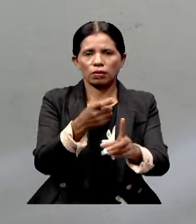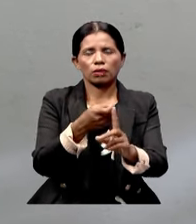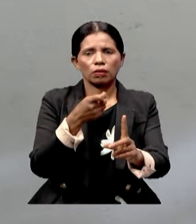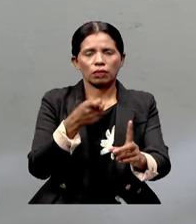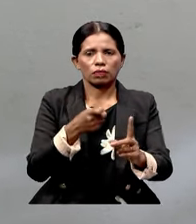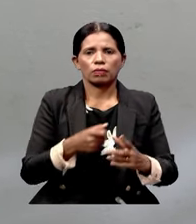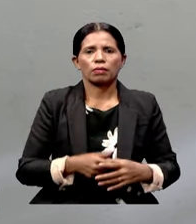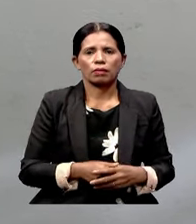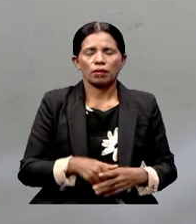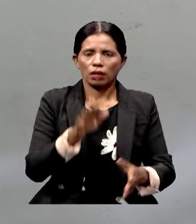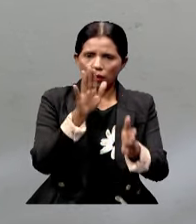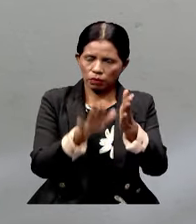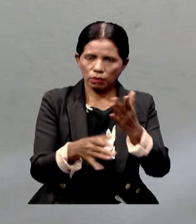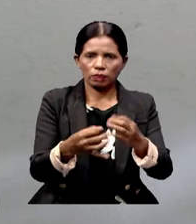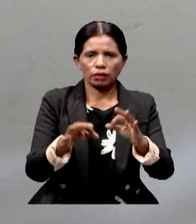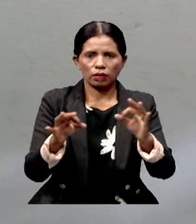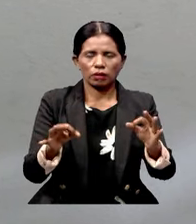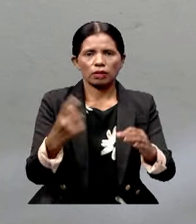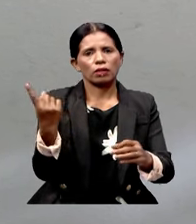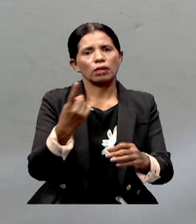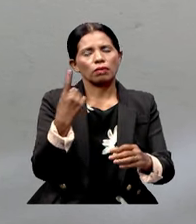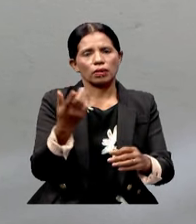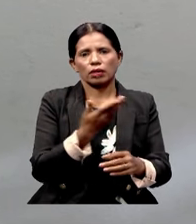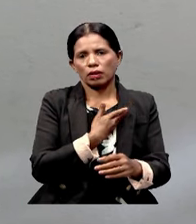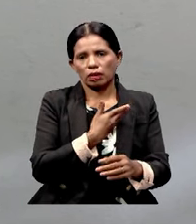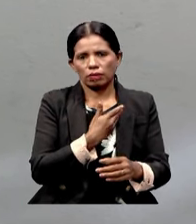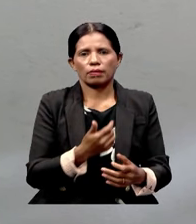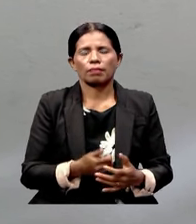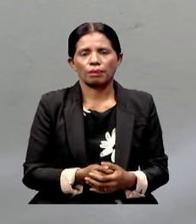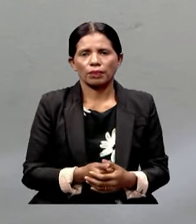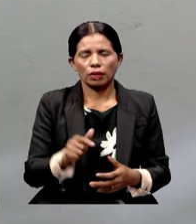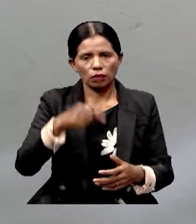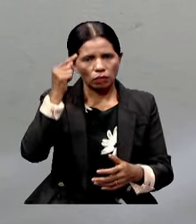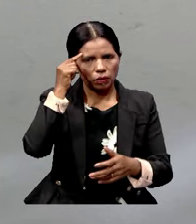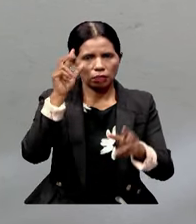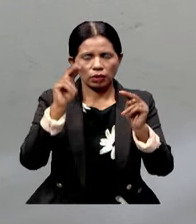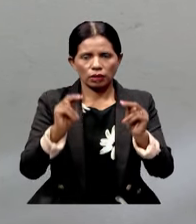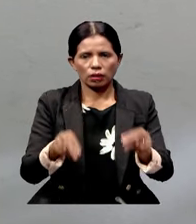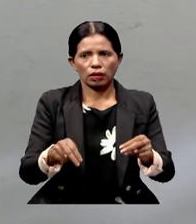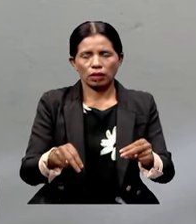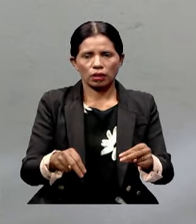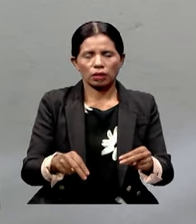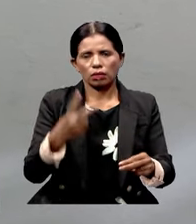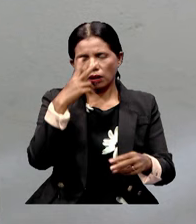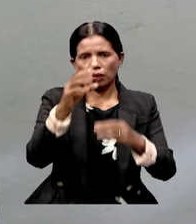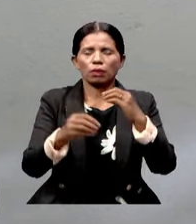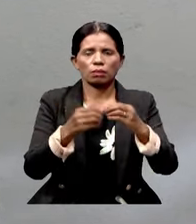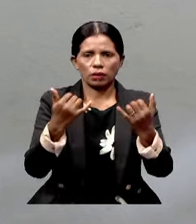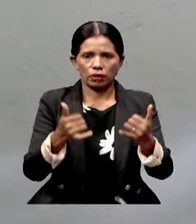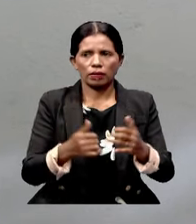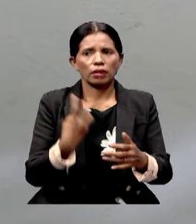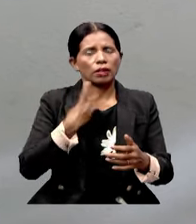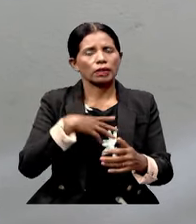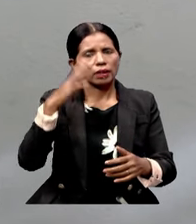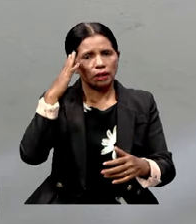sama hatun tena, mas preço se mantém na fati e ne o governo não tem que assumir responsabilidade ne. E tá tendo kata